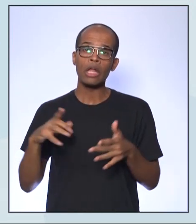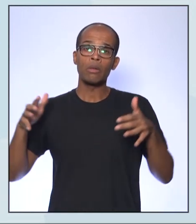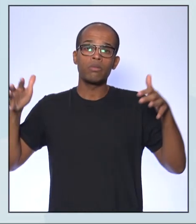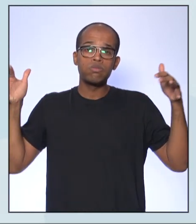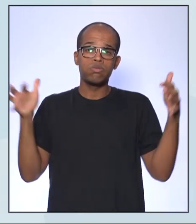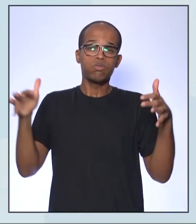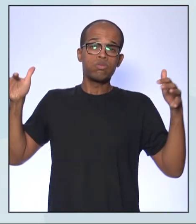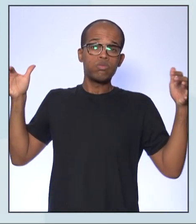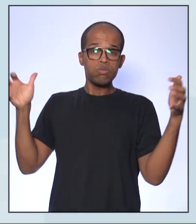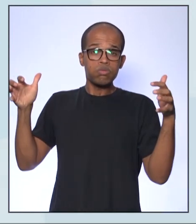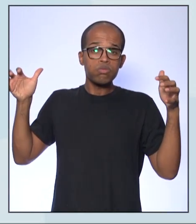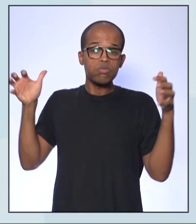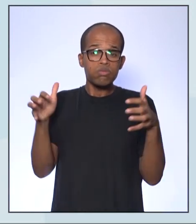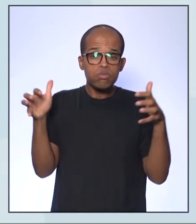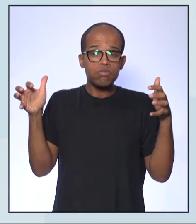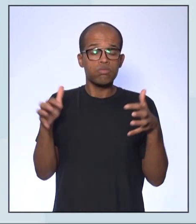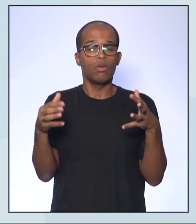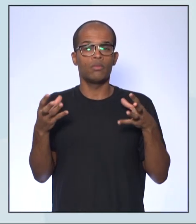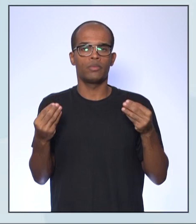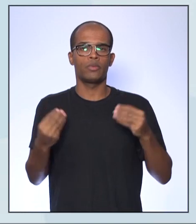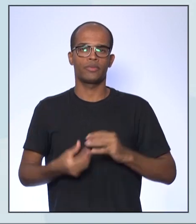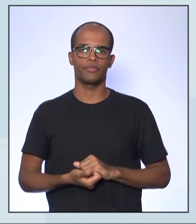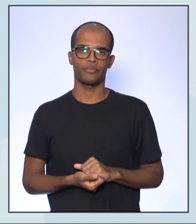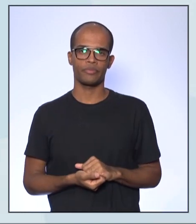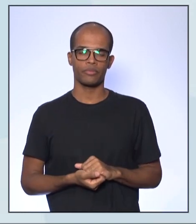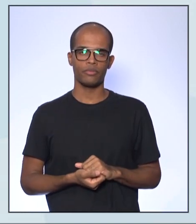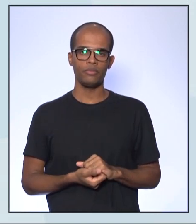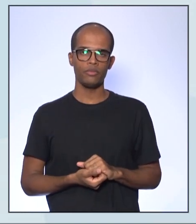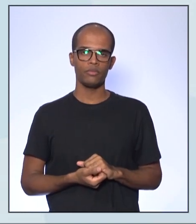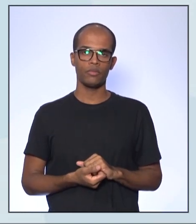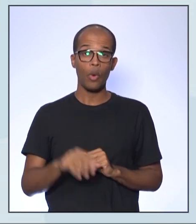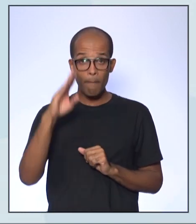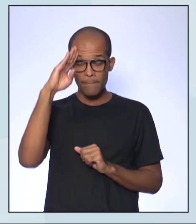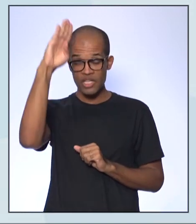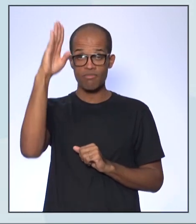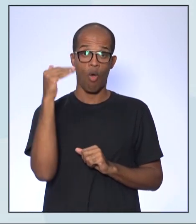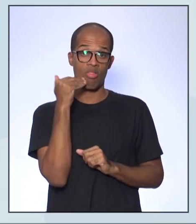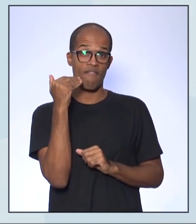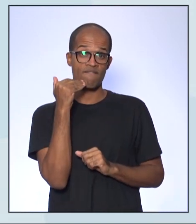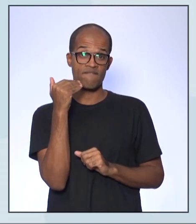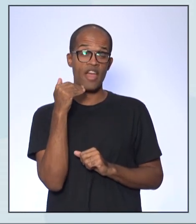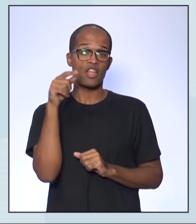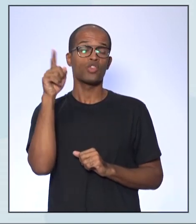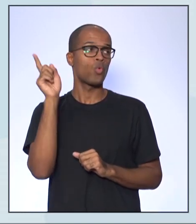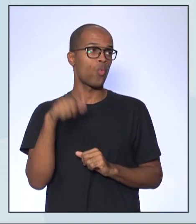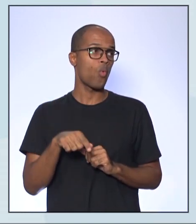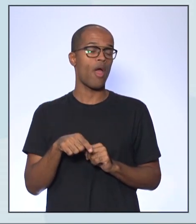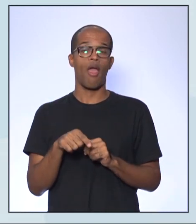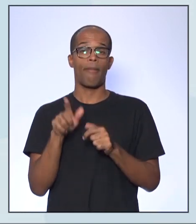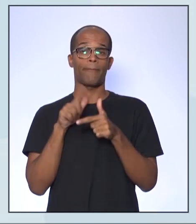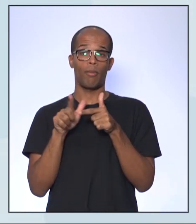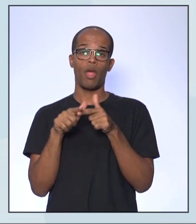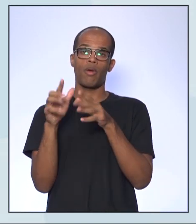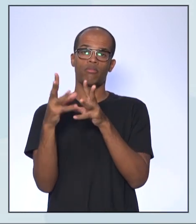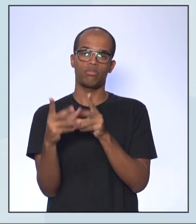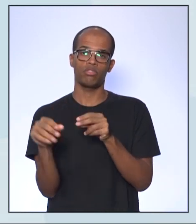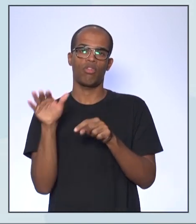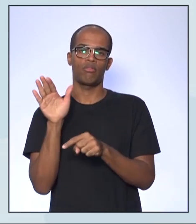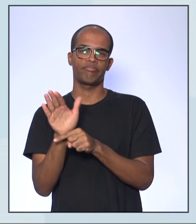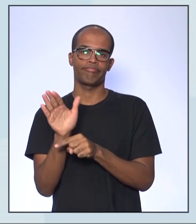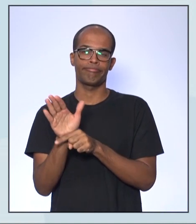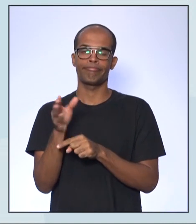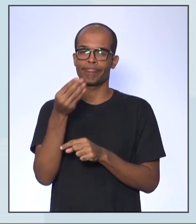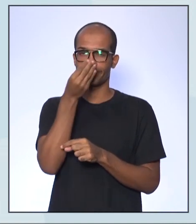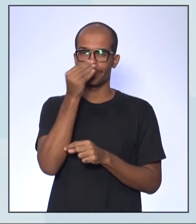grandes precipitações atmosféricas. O seu principal defeito a vencer era esse acidente das inundações.